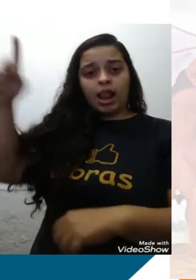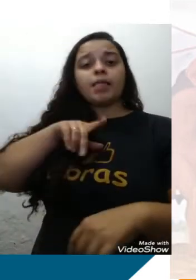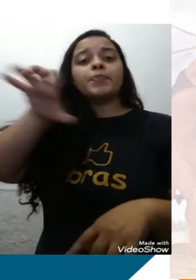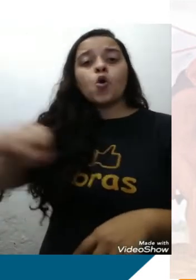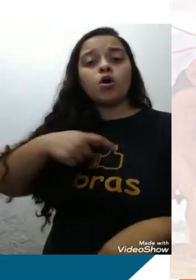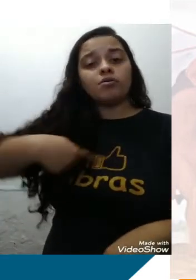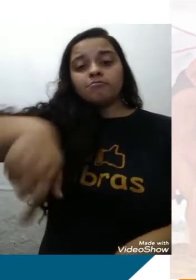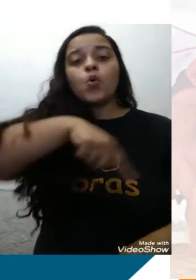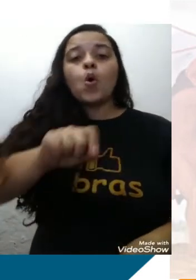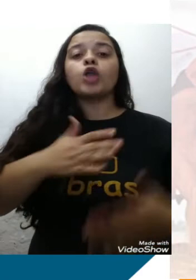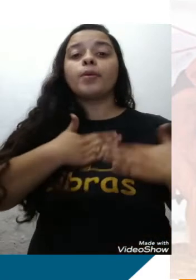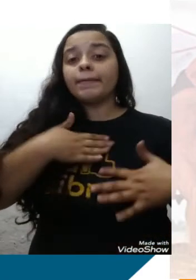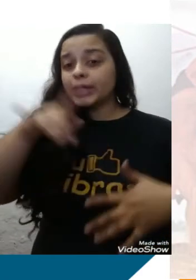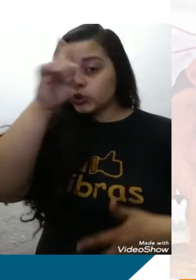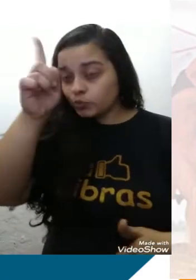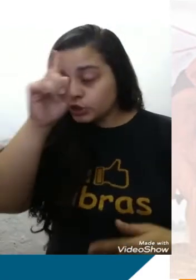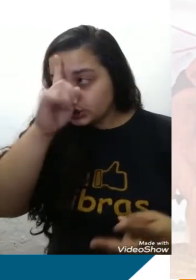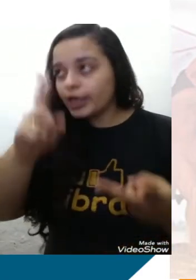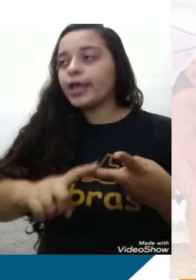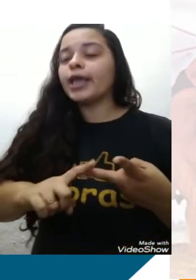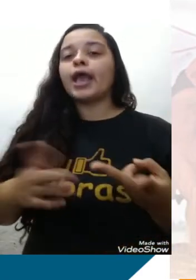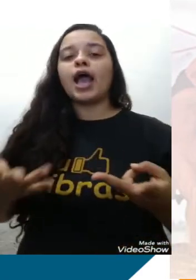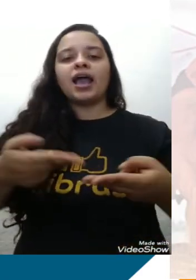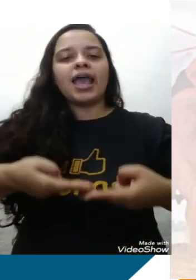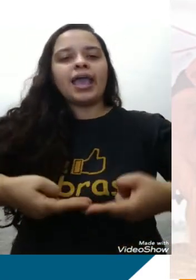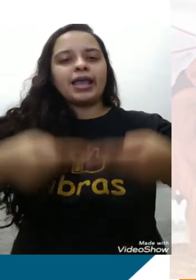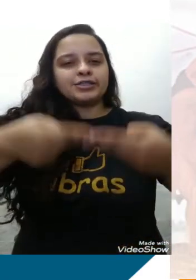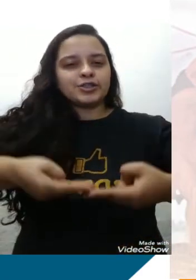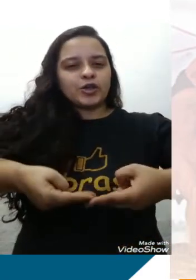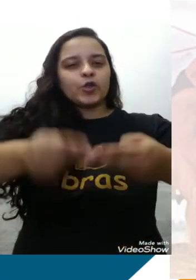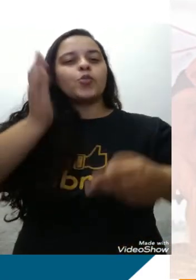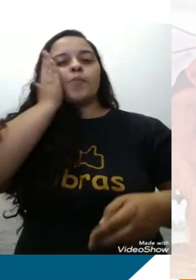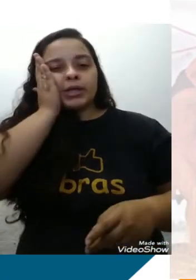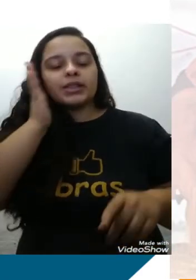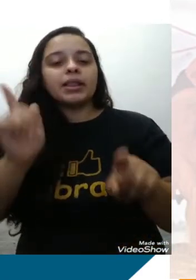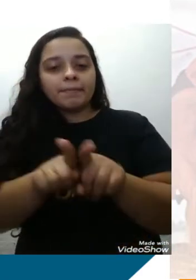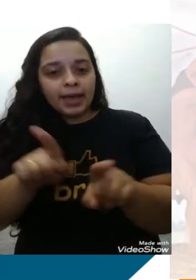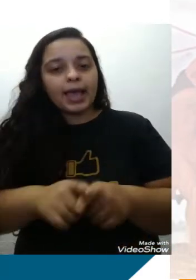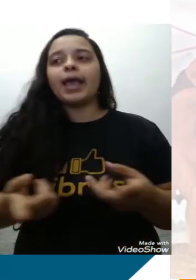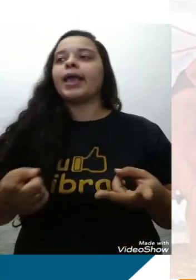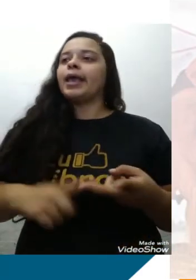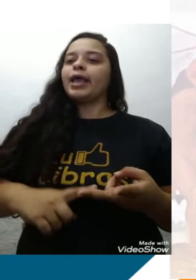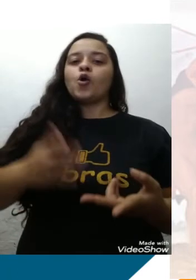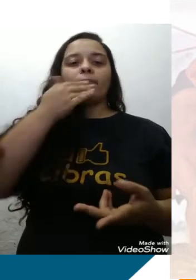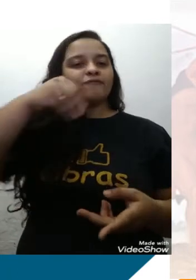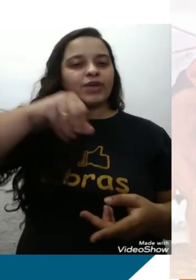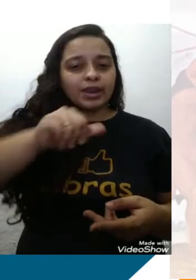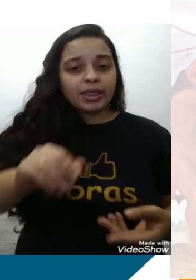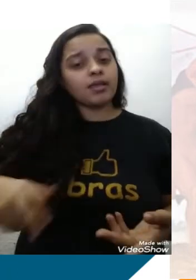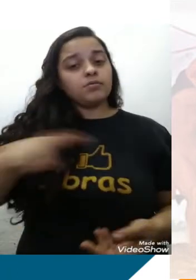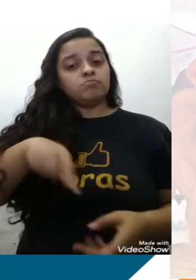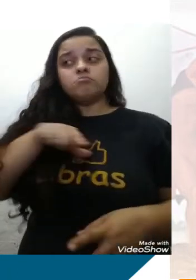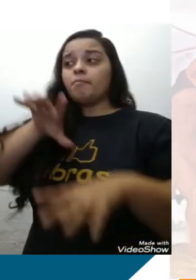mandioca, se a gente dorme ou usa redes, por exemplo, para descansar, tudo isso são hábitos dos indígenas, uma